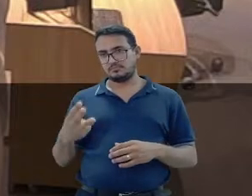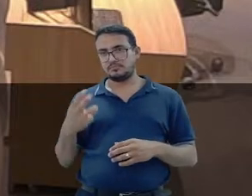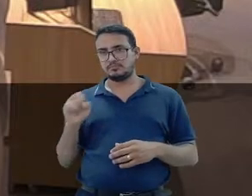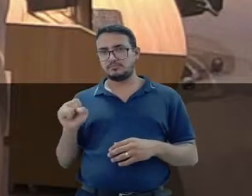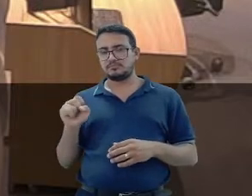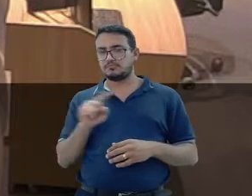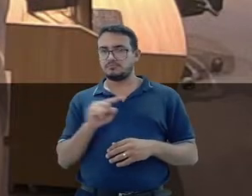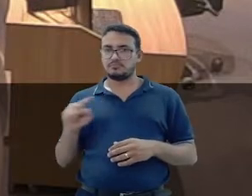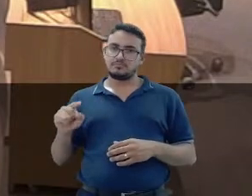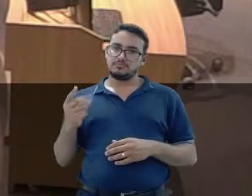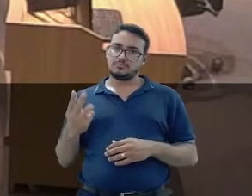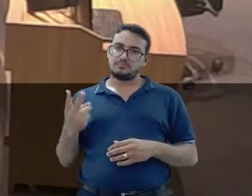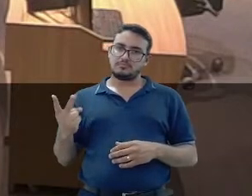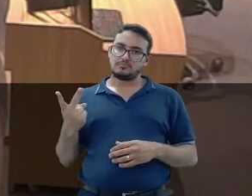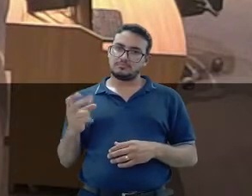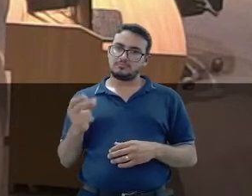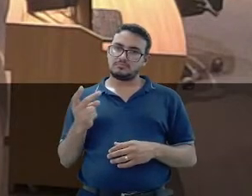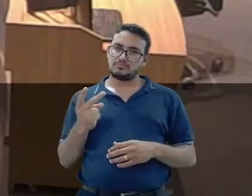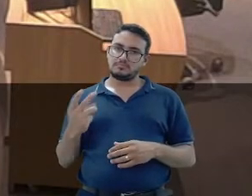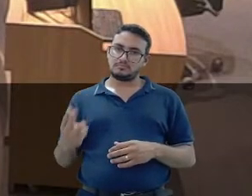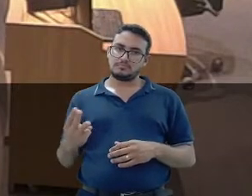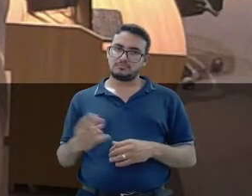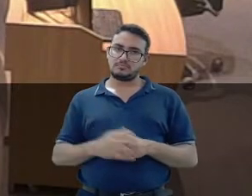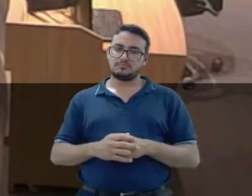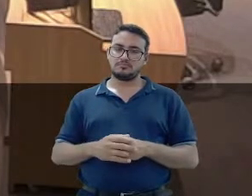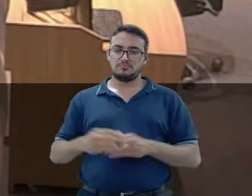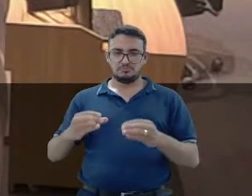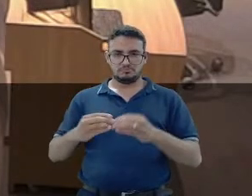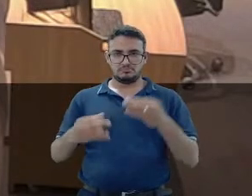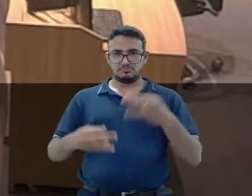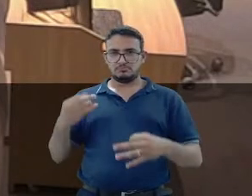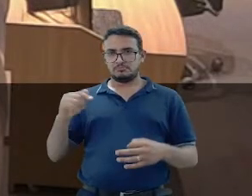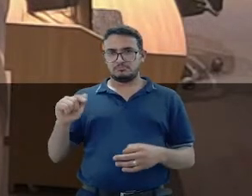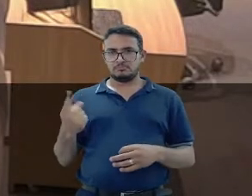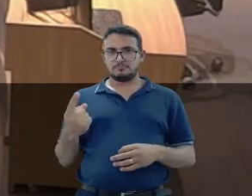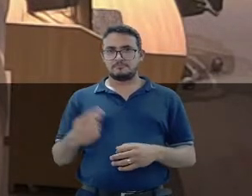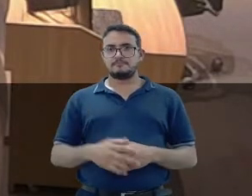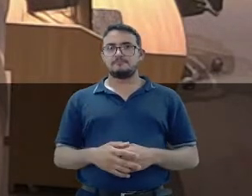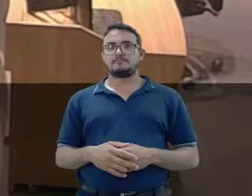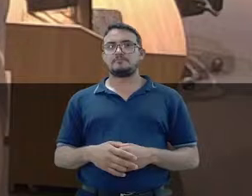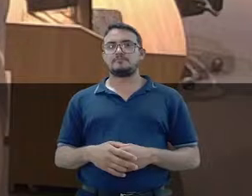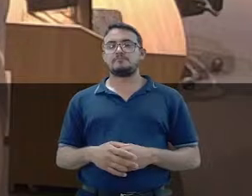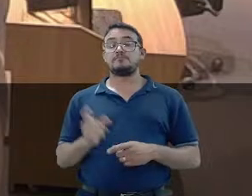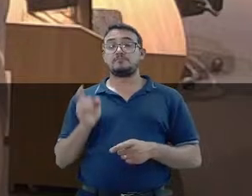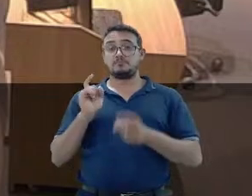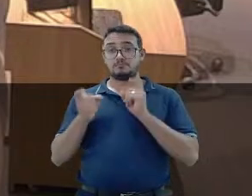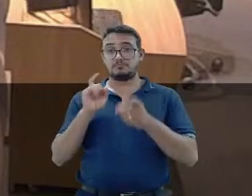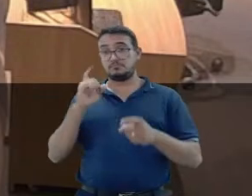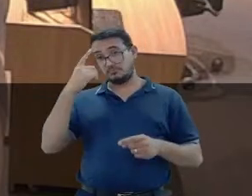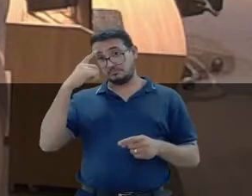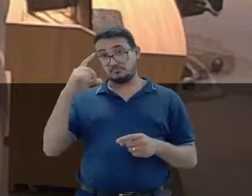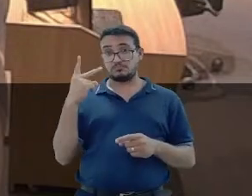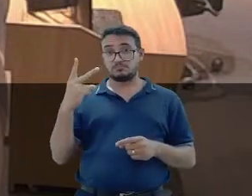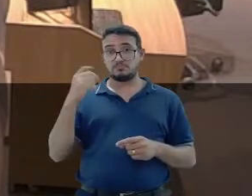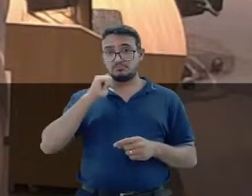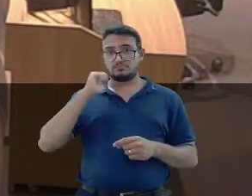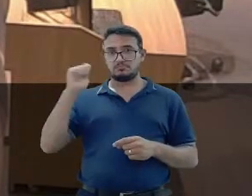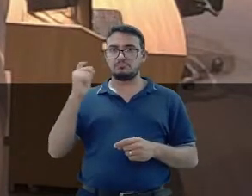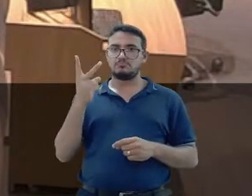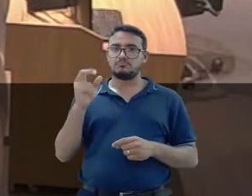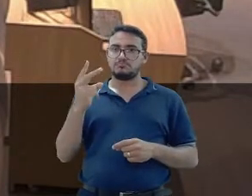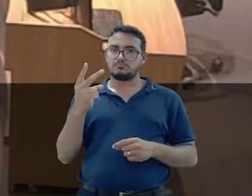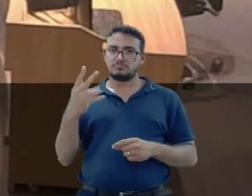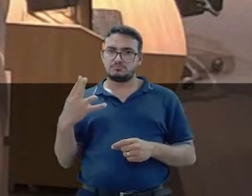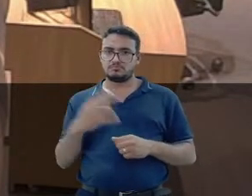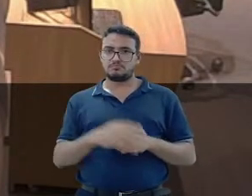24.538, dígito 32/2023, vara 71. Em sessão realizada no dia 2 de abril de